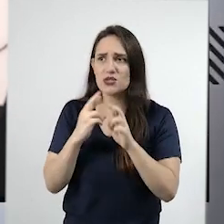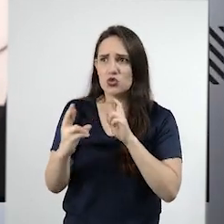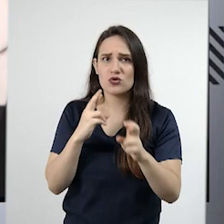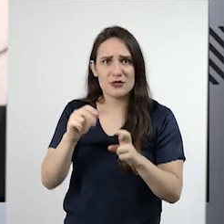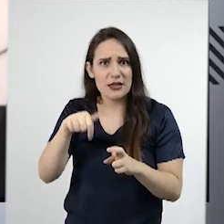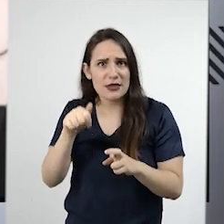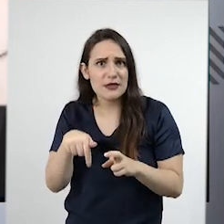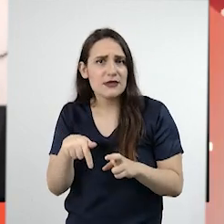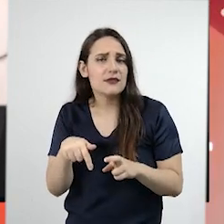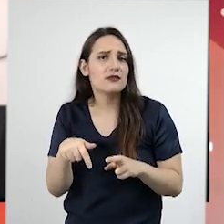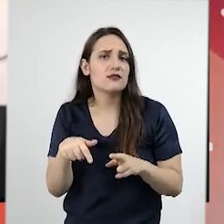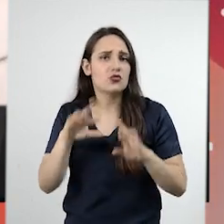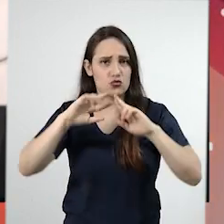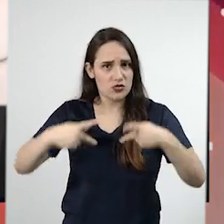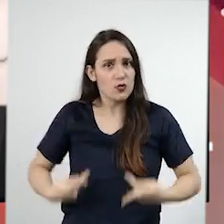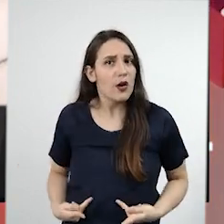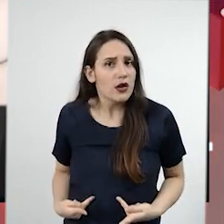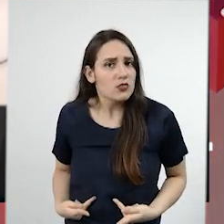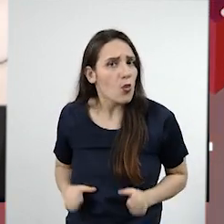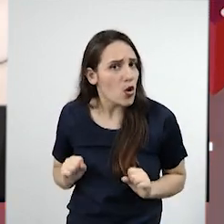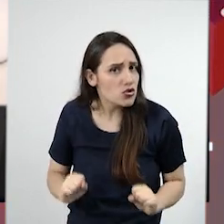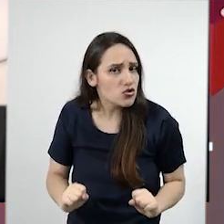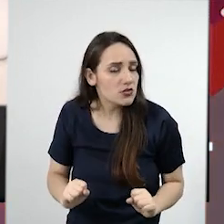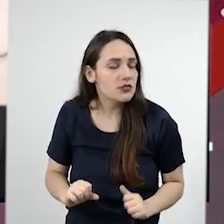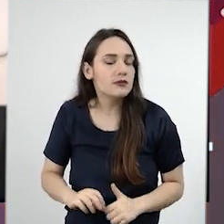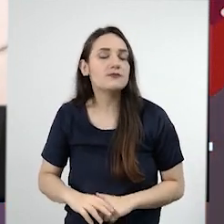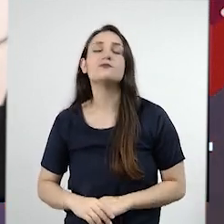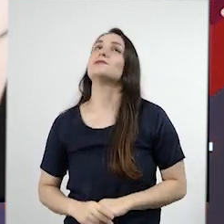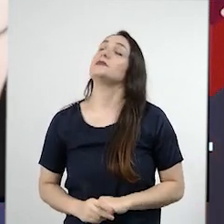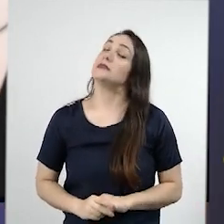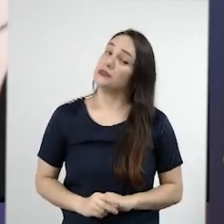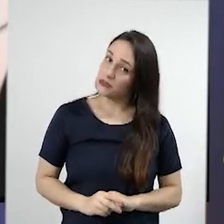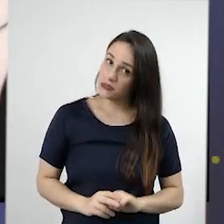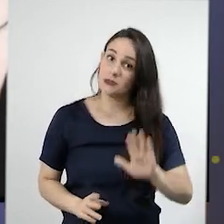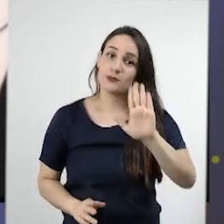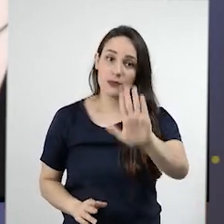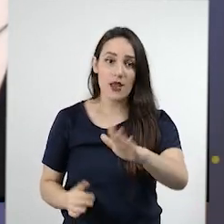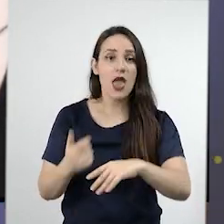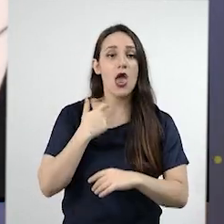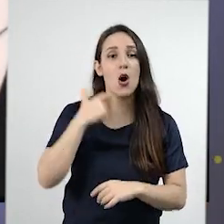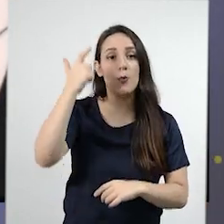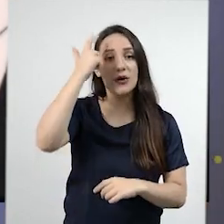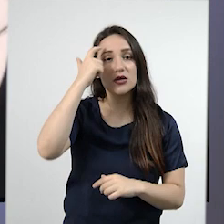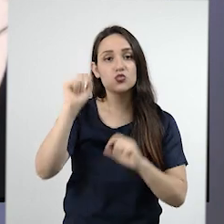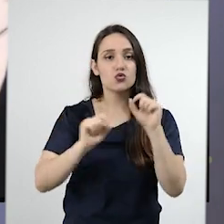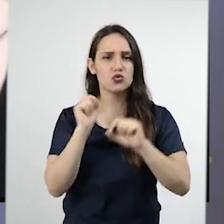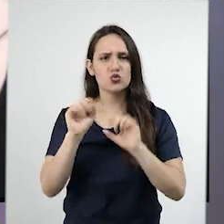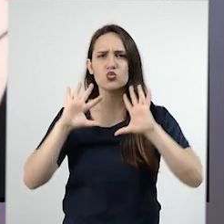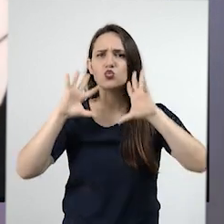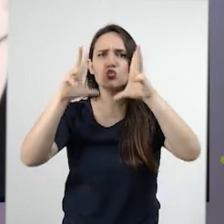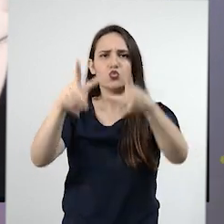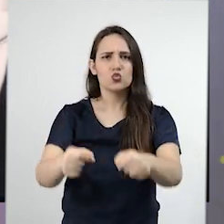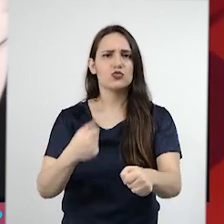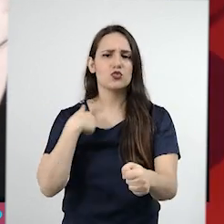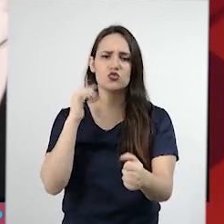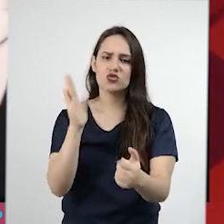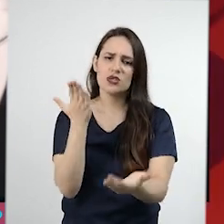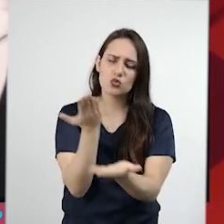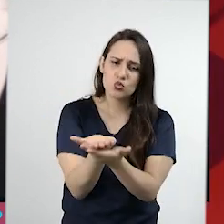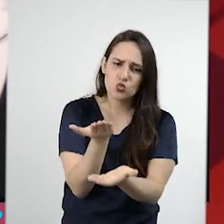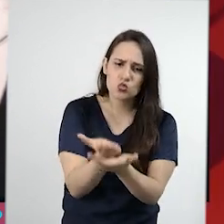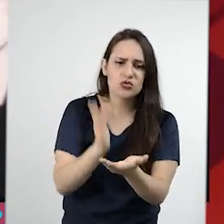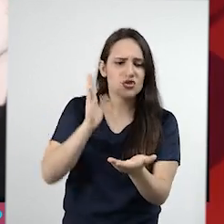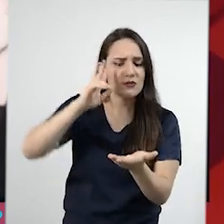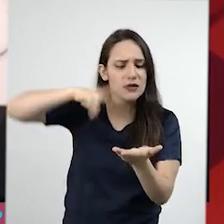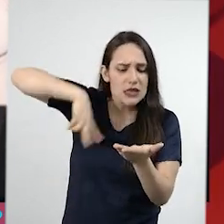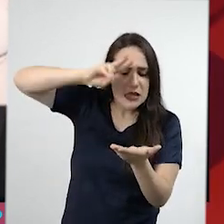entre, né, seres humanos? Eu visualizo assim, tudo que eu já estudei, que eu já li, do que a